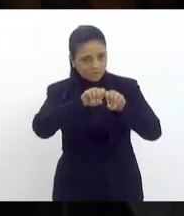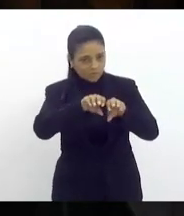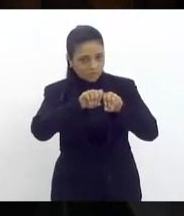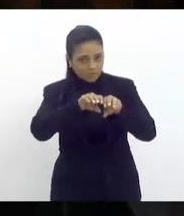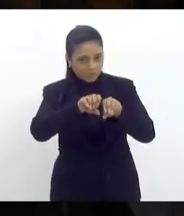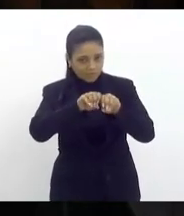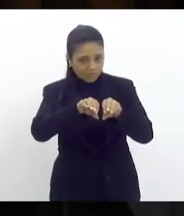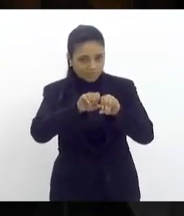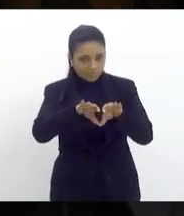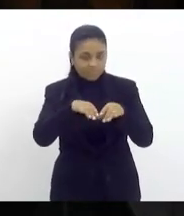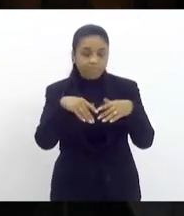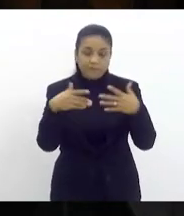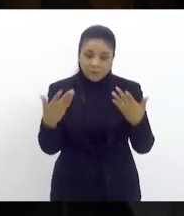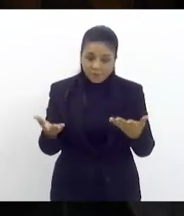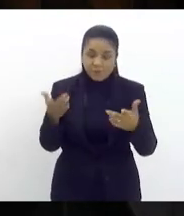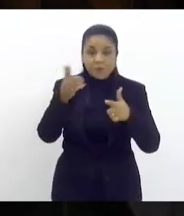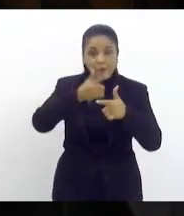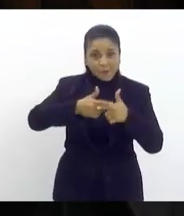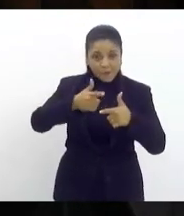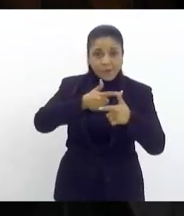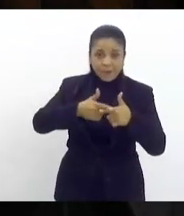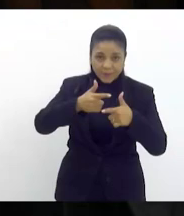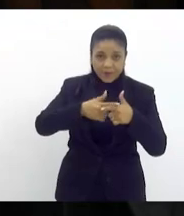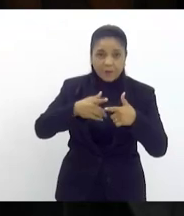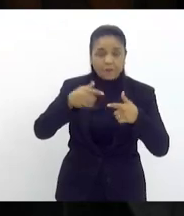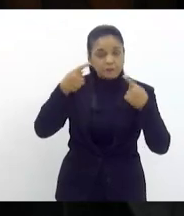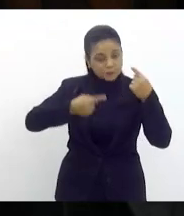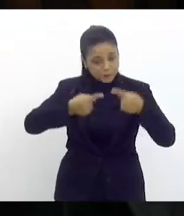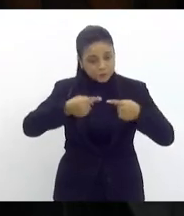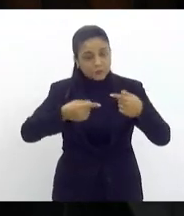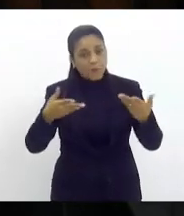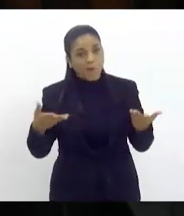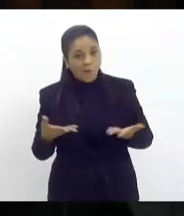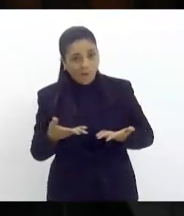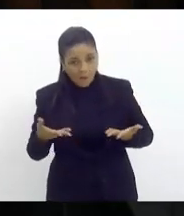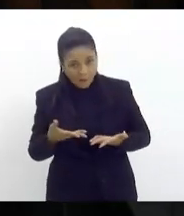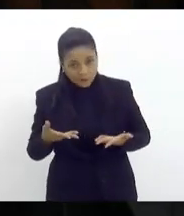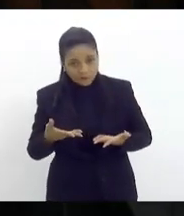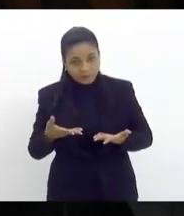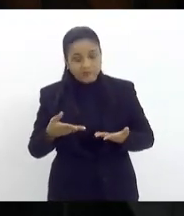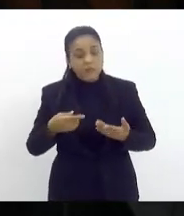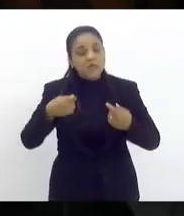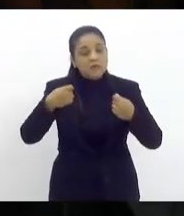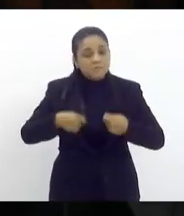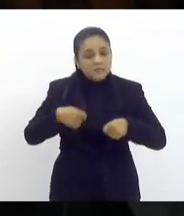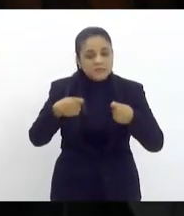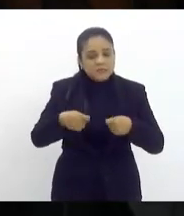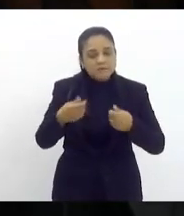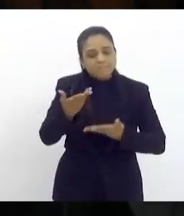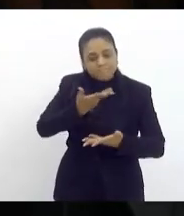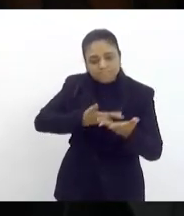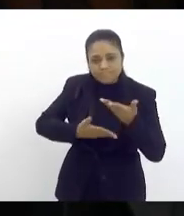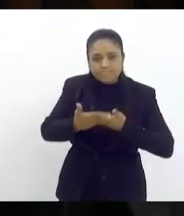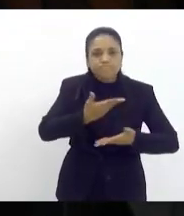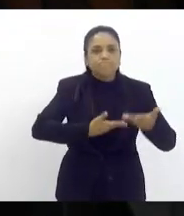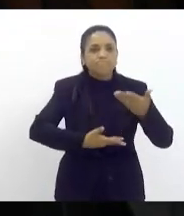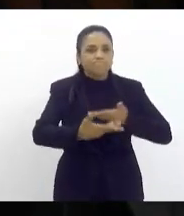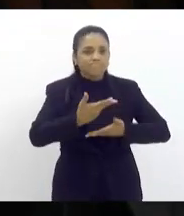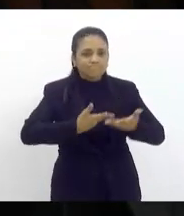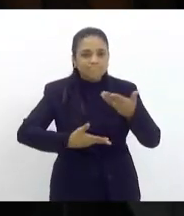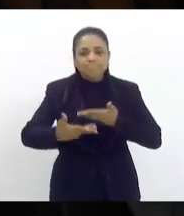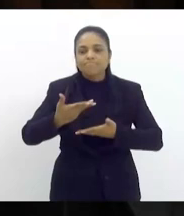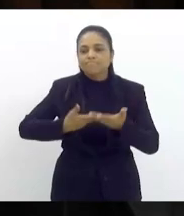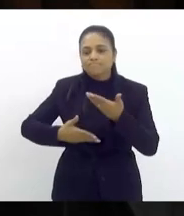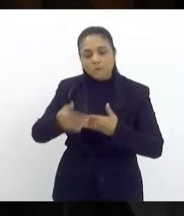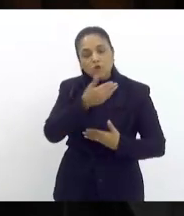de tantas polêmicas, mas que há que se buscar um entendimento e até que o governo